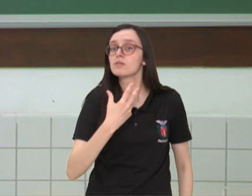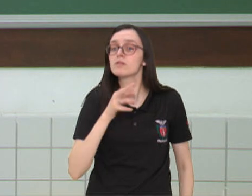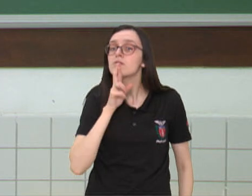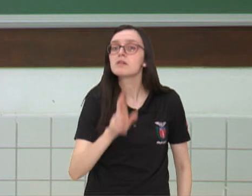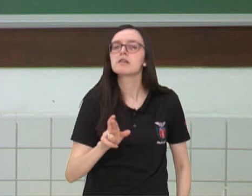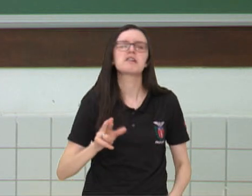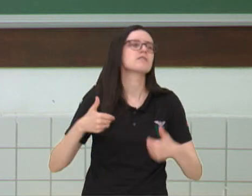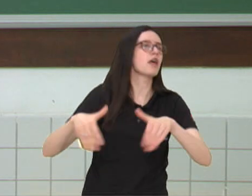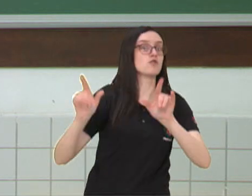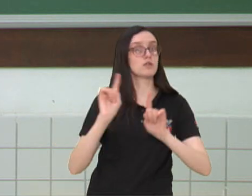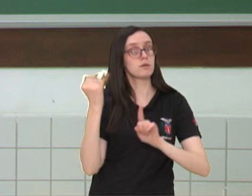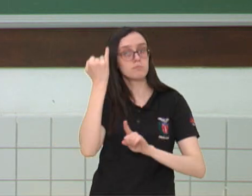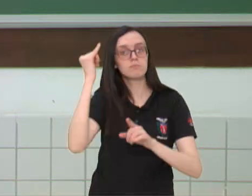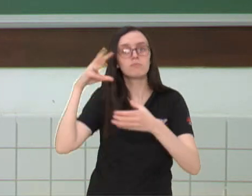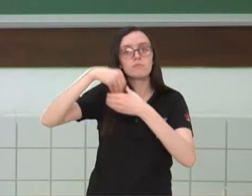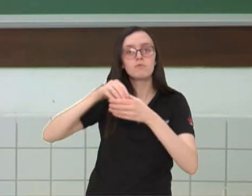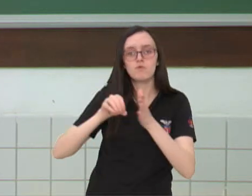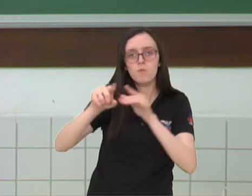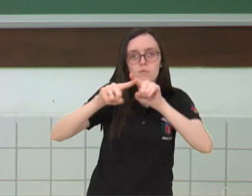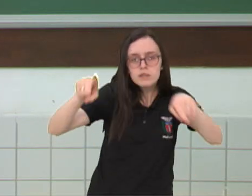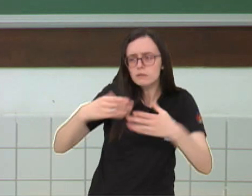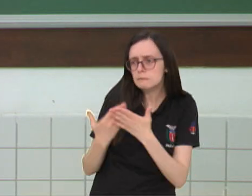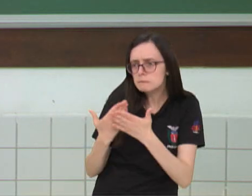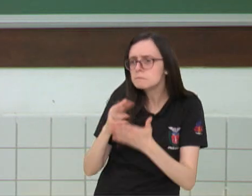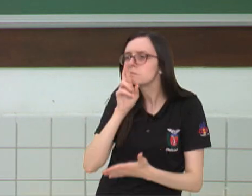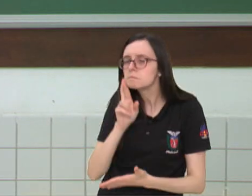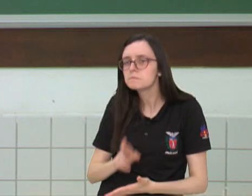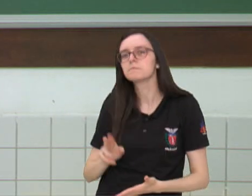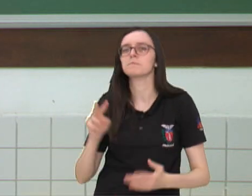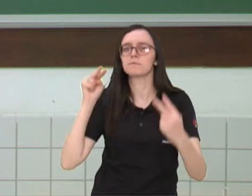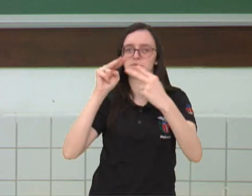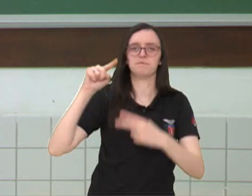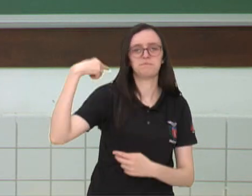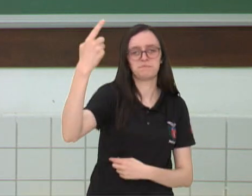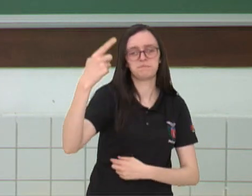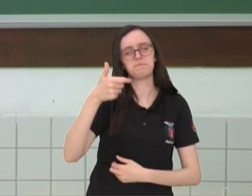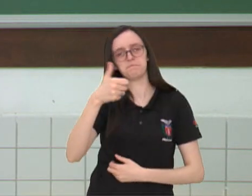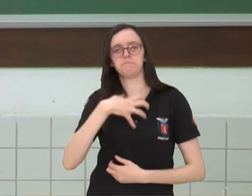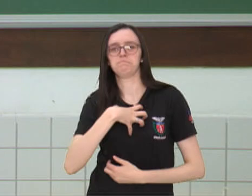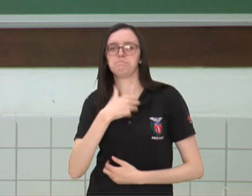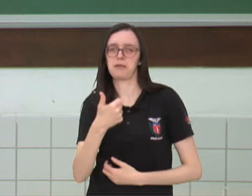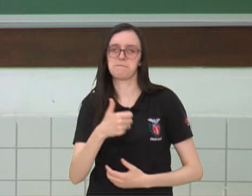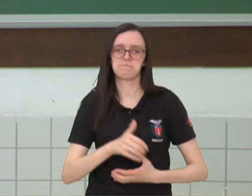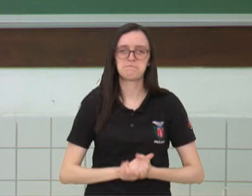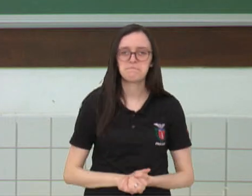exercícios na sala do Google, né, no Classroom, e a gente se vê. Fiquem bem.